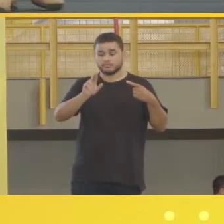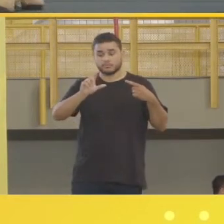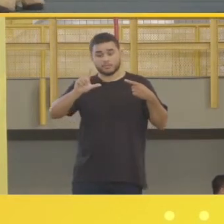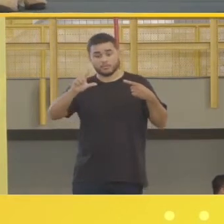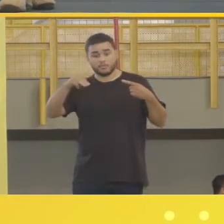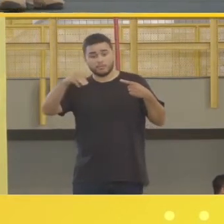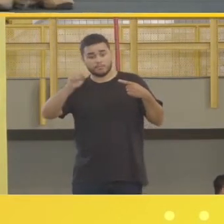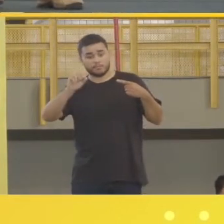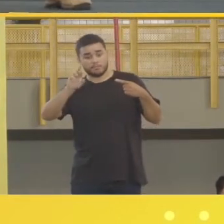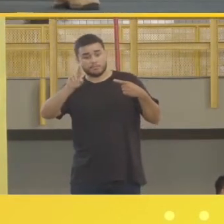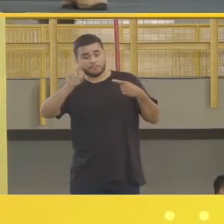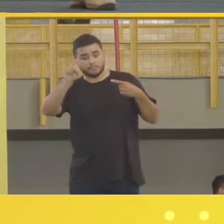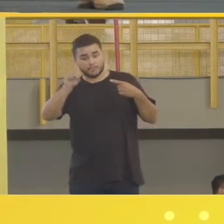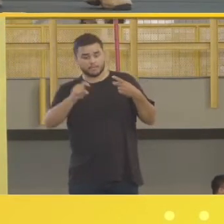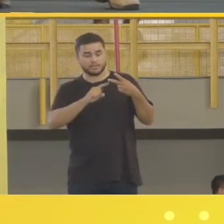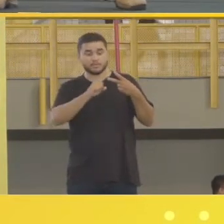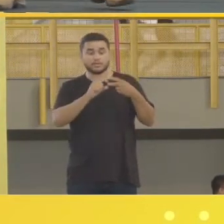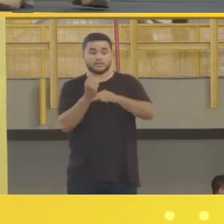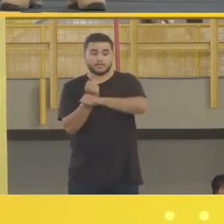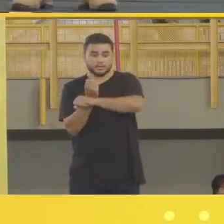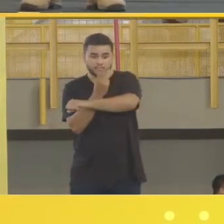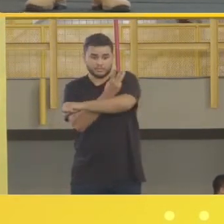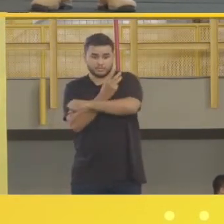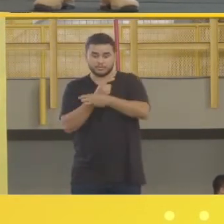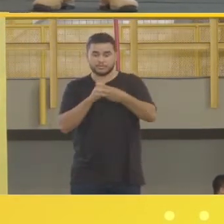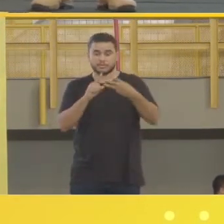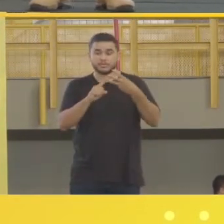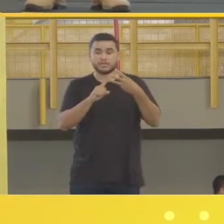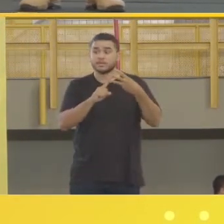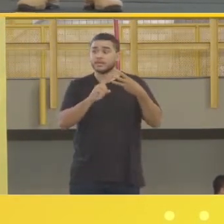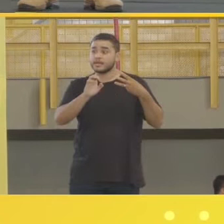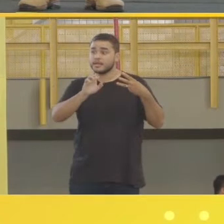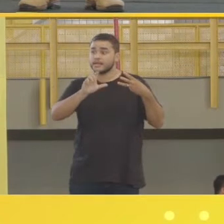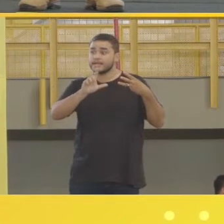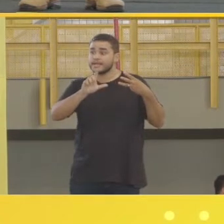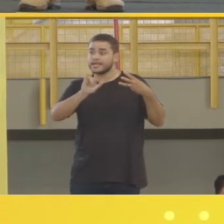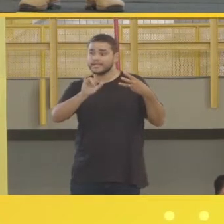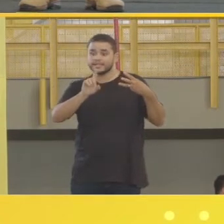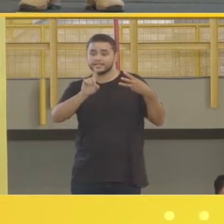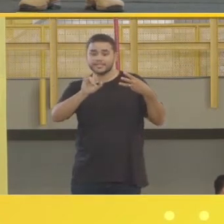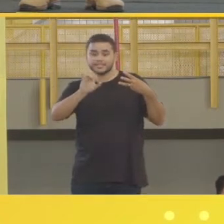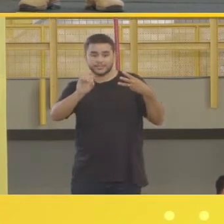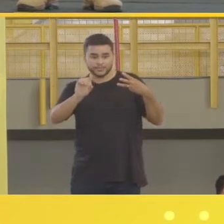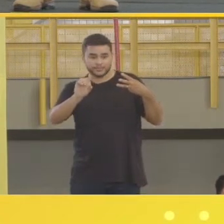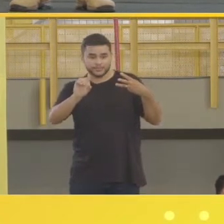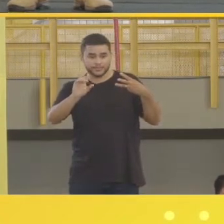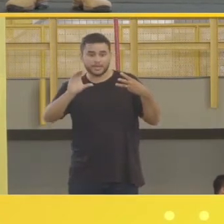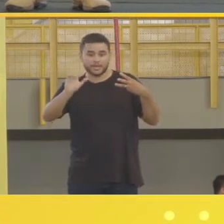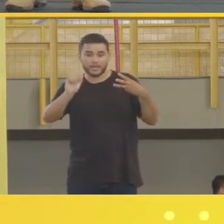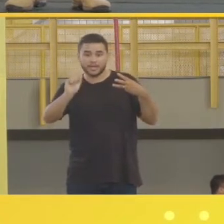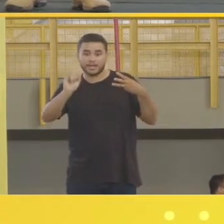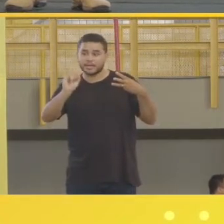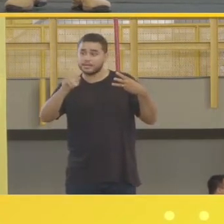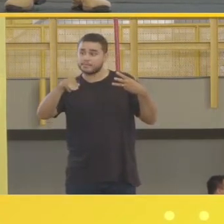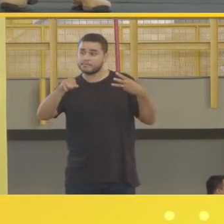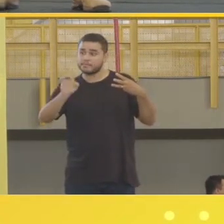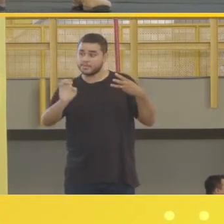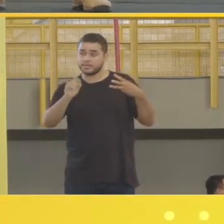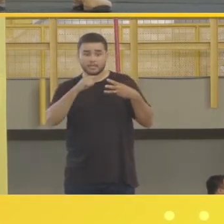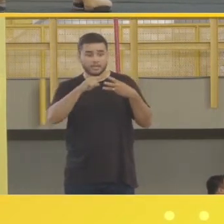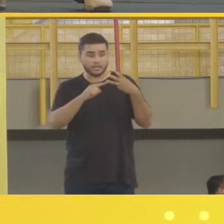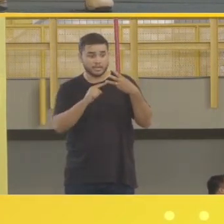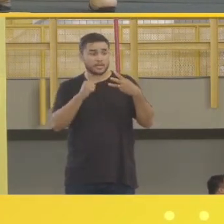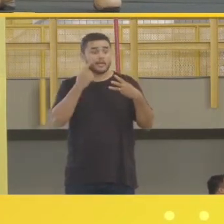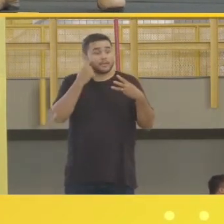Max Weber e você tem Émile Durkheim. Vocês lembram deles? Sim ou não? Lembram deles? Pois